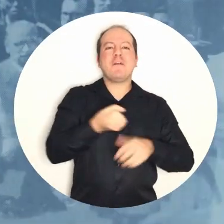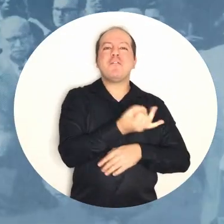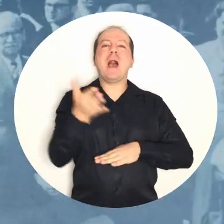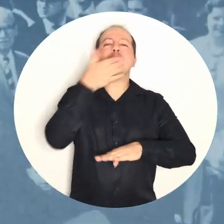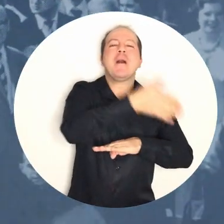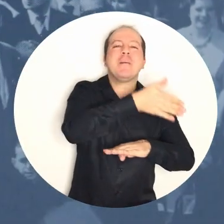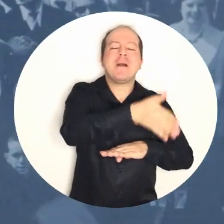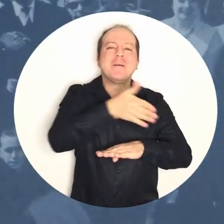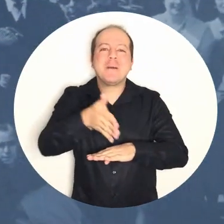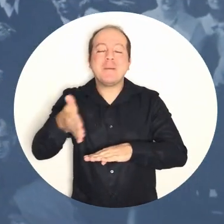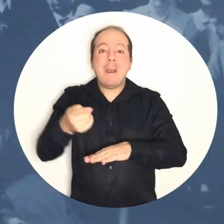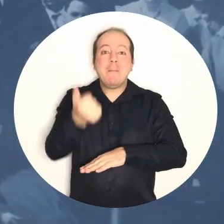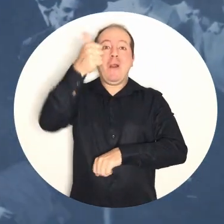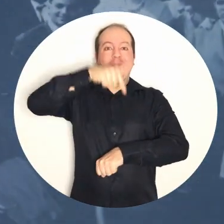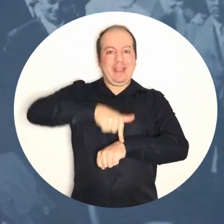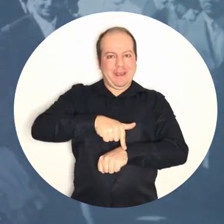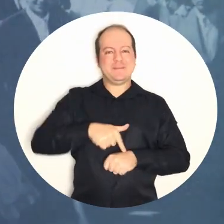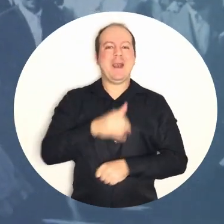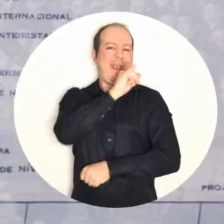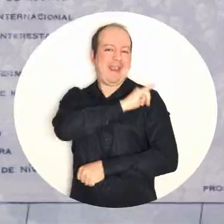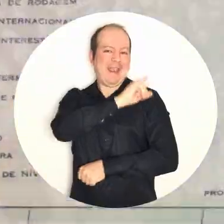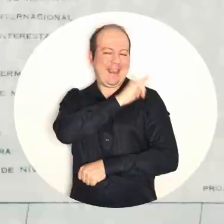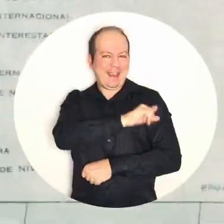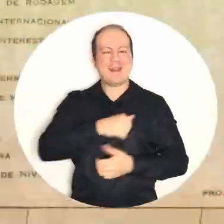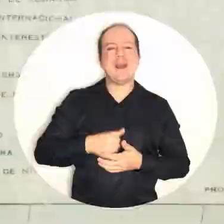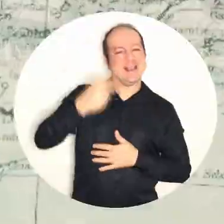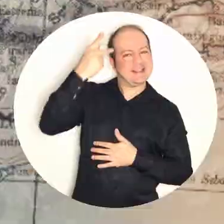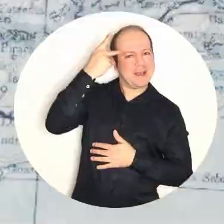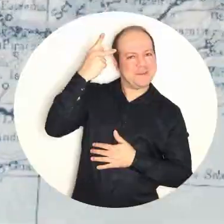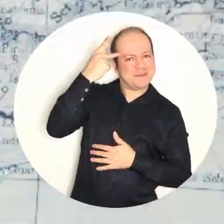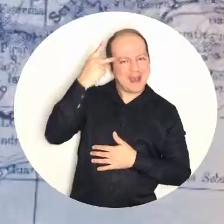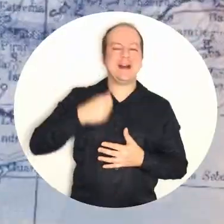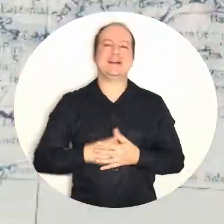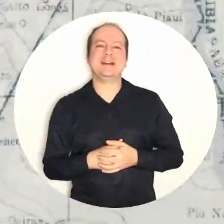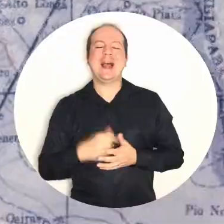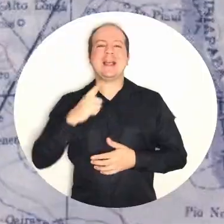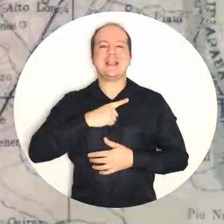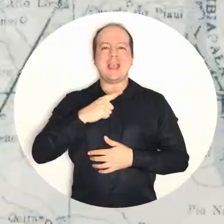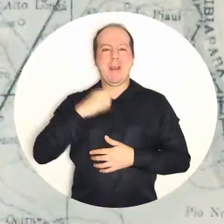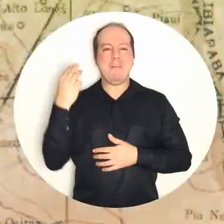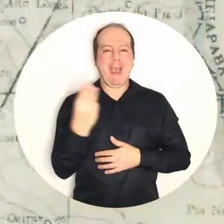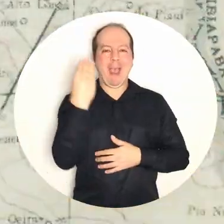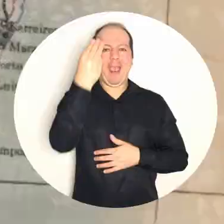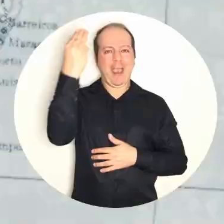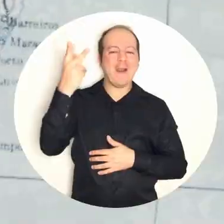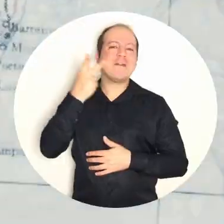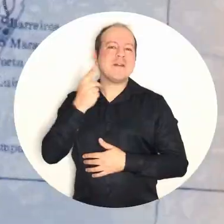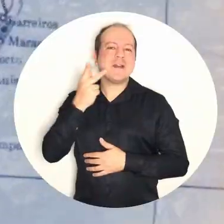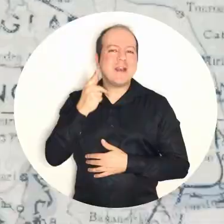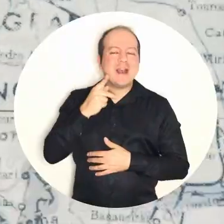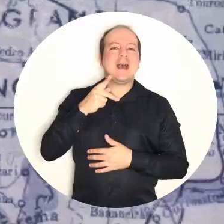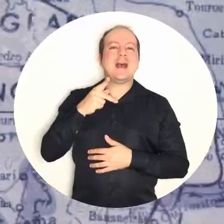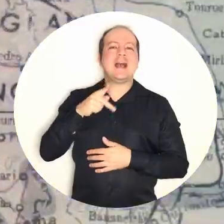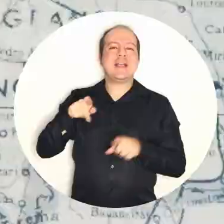em tantos lugares em tão pouco tempo. Rio de Janeiro, São Paulo, além de São Luís,